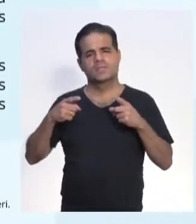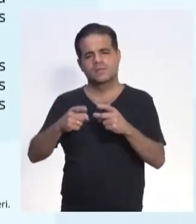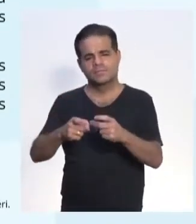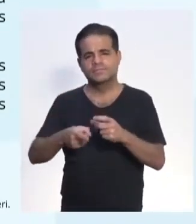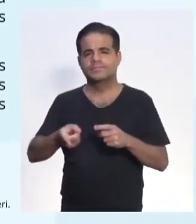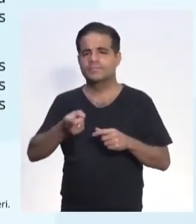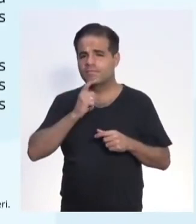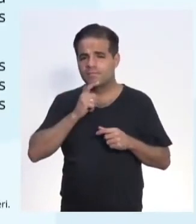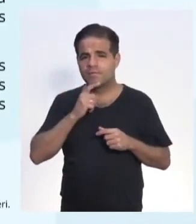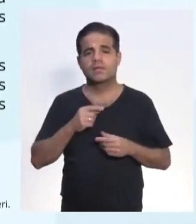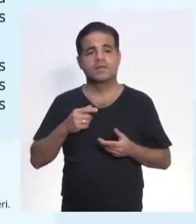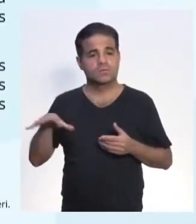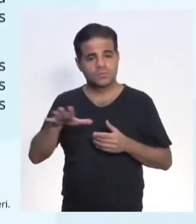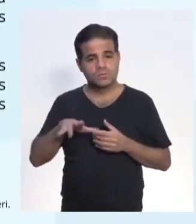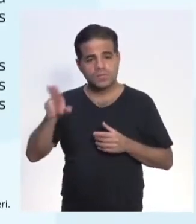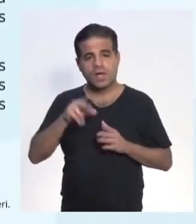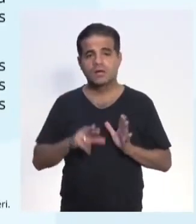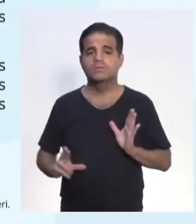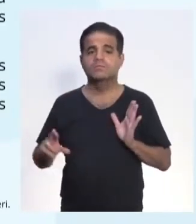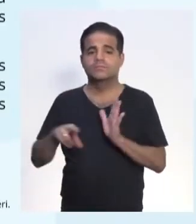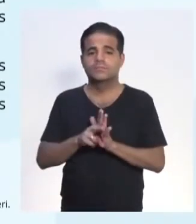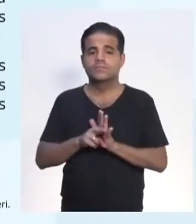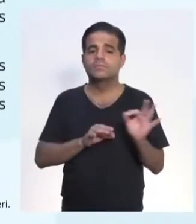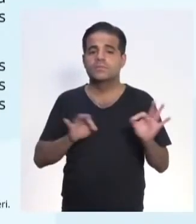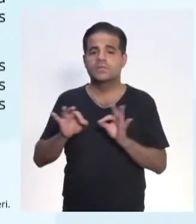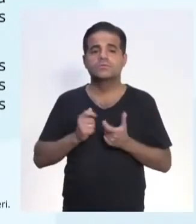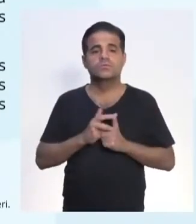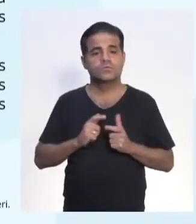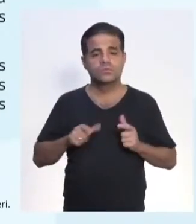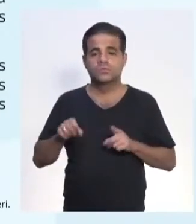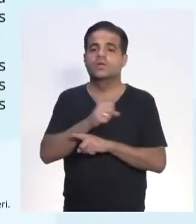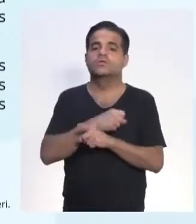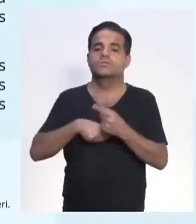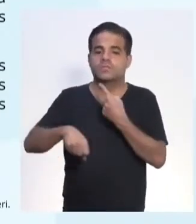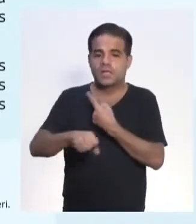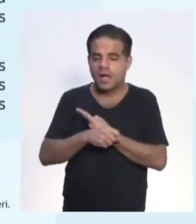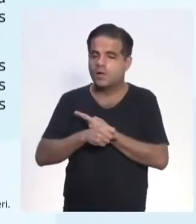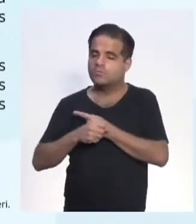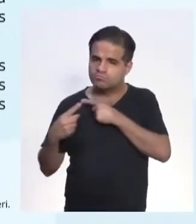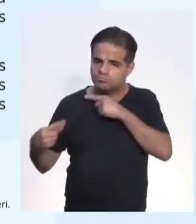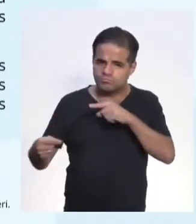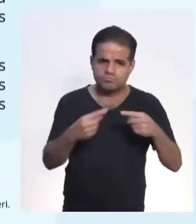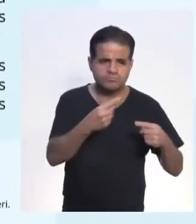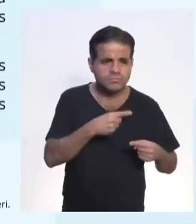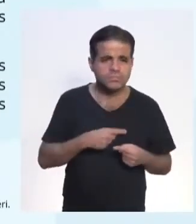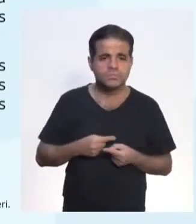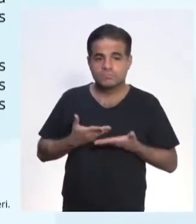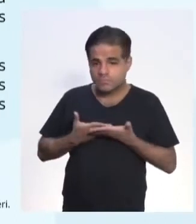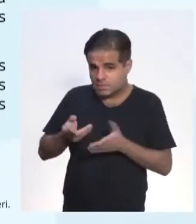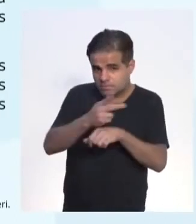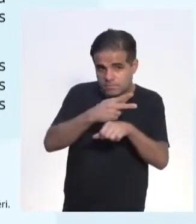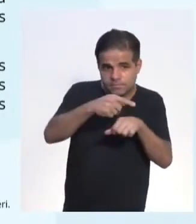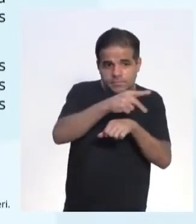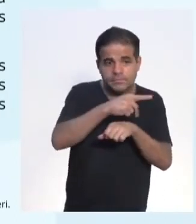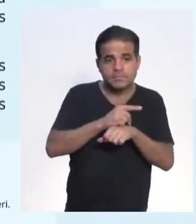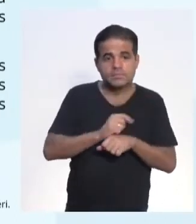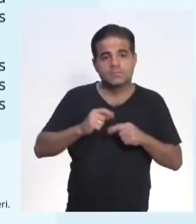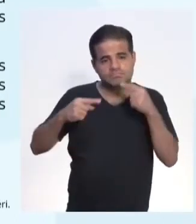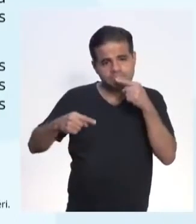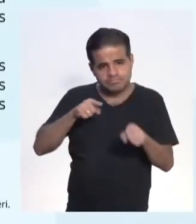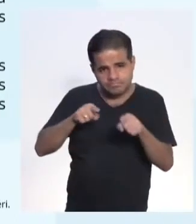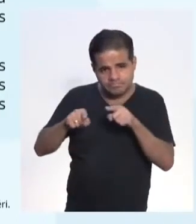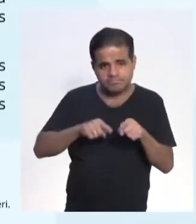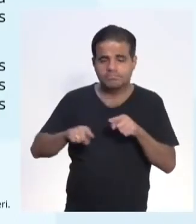e serviram como territórios que representavam, no plano da estrutura social e política desses países, a disputa